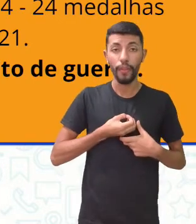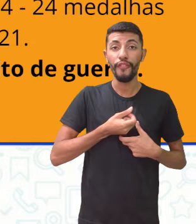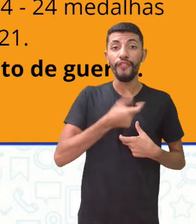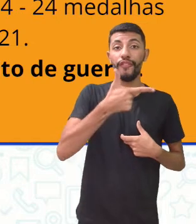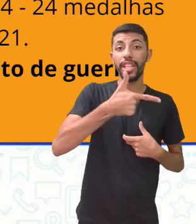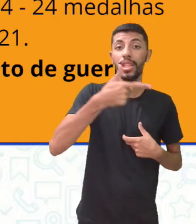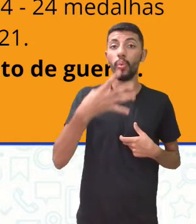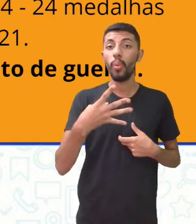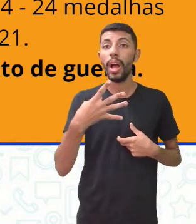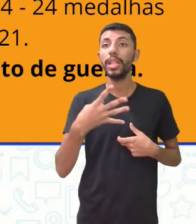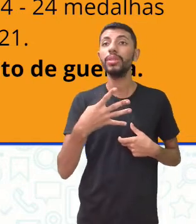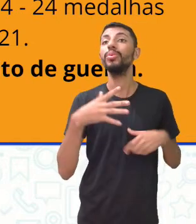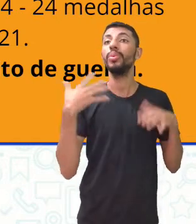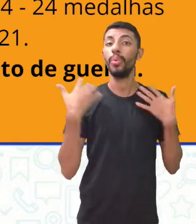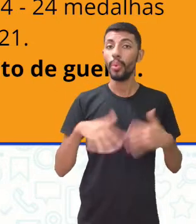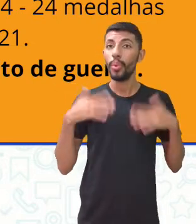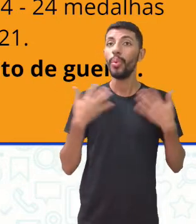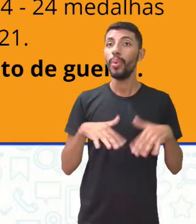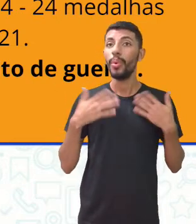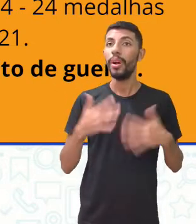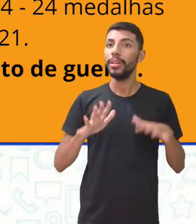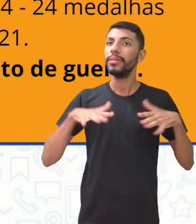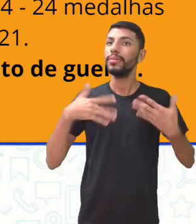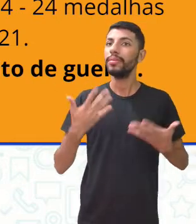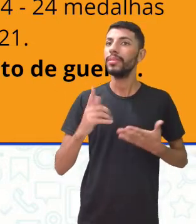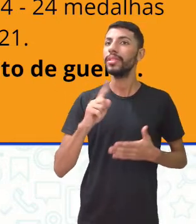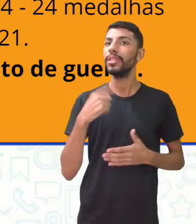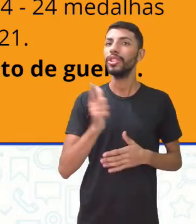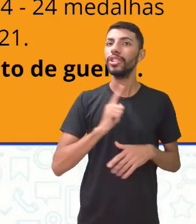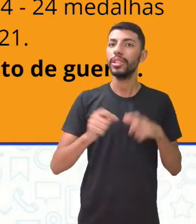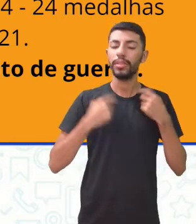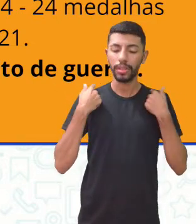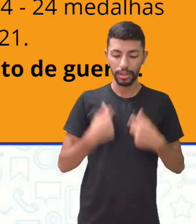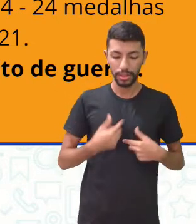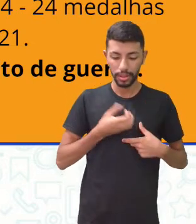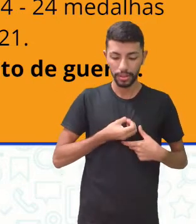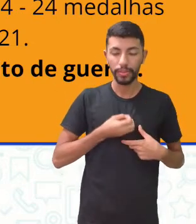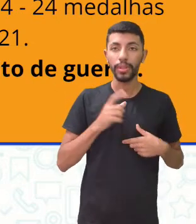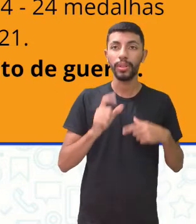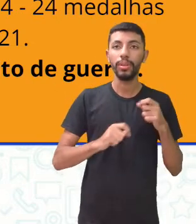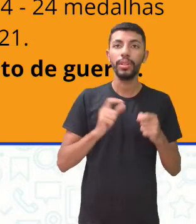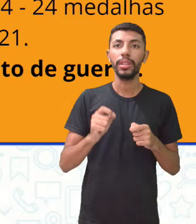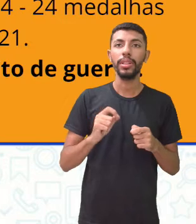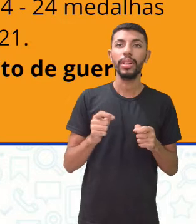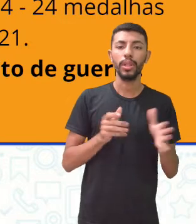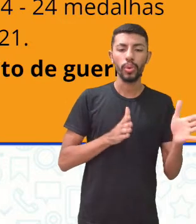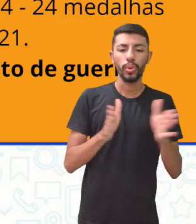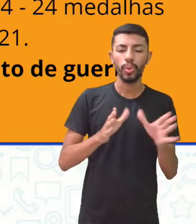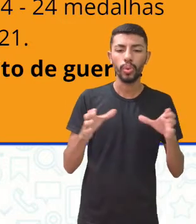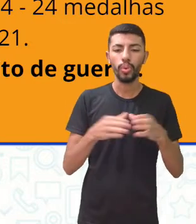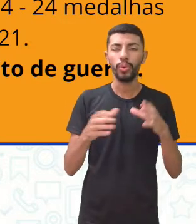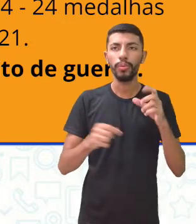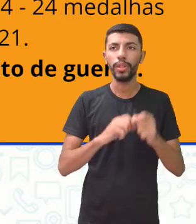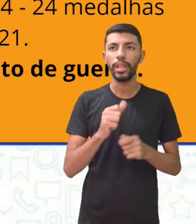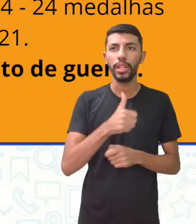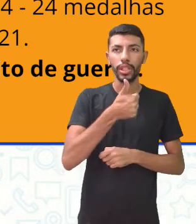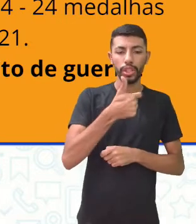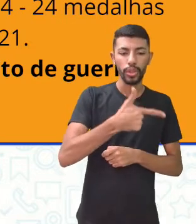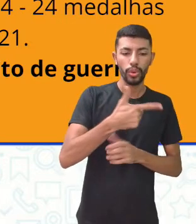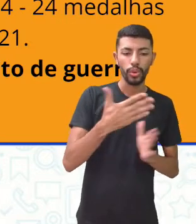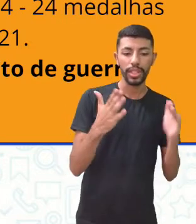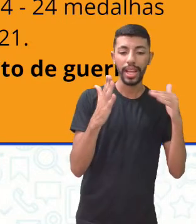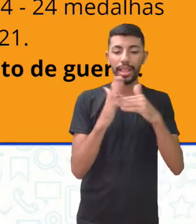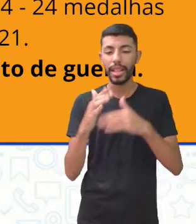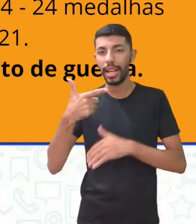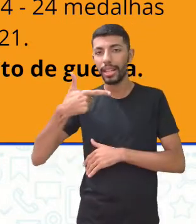Esse número subiu para 24. E a gente tem as medalhas na categoria de 12 a 14 anos. Aqui está a informaçãozinha embaixo.